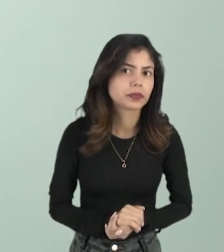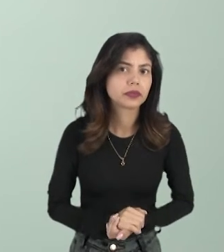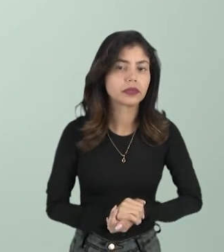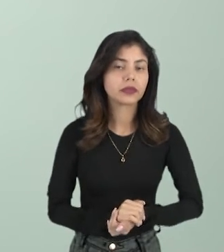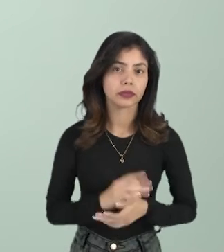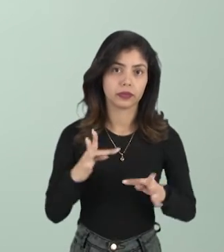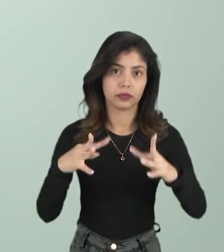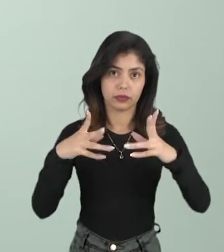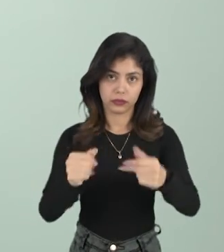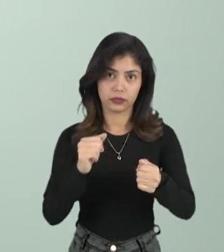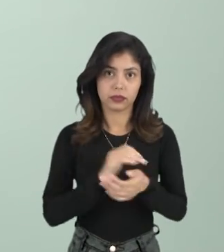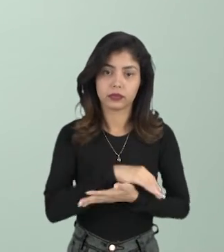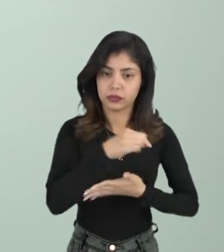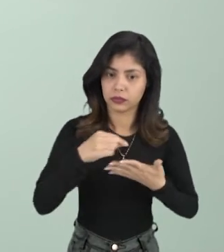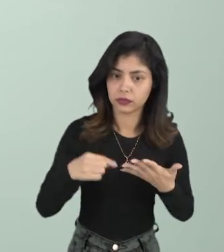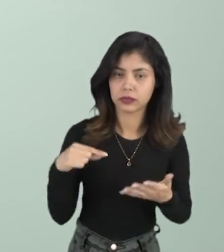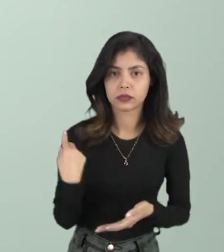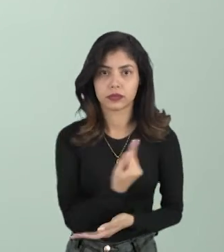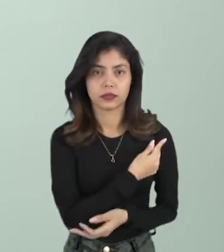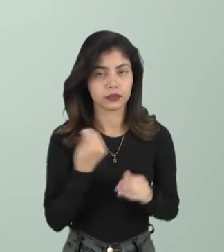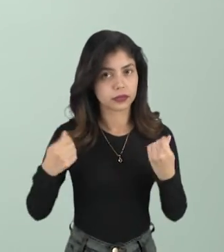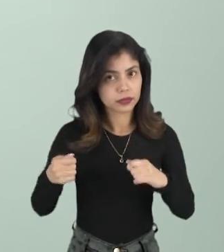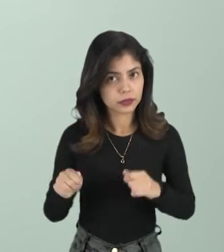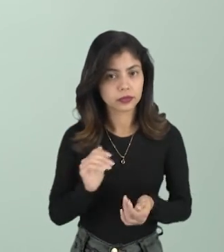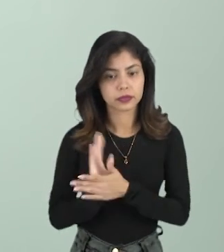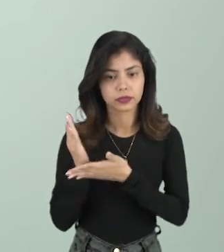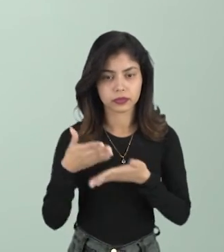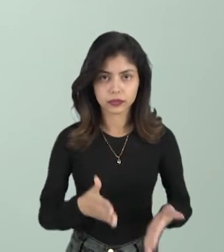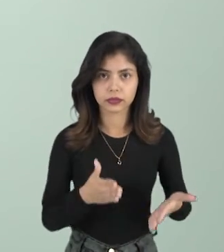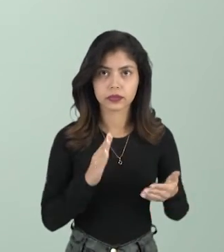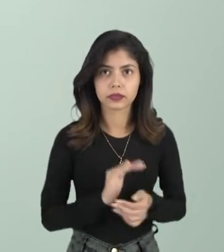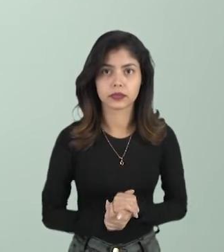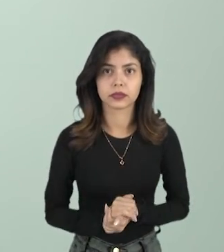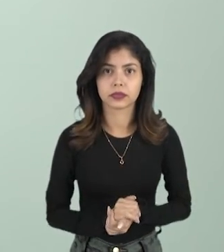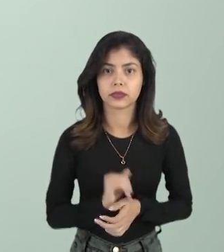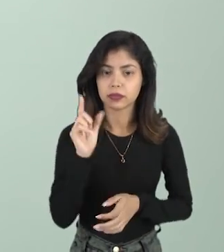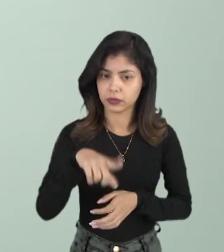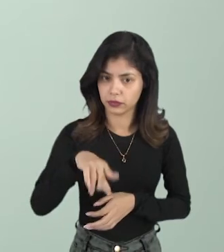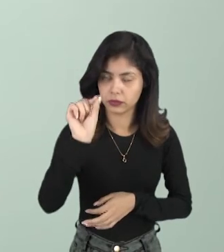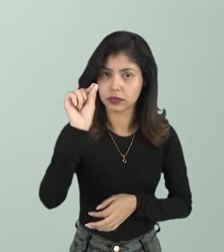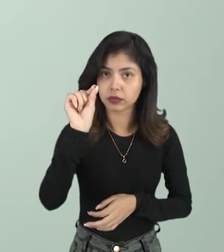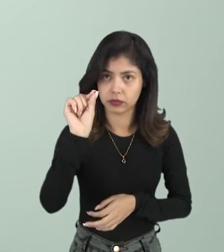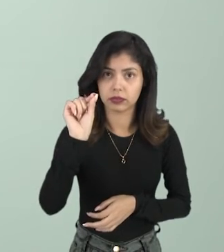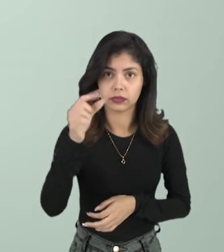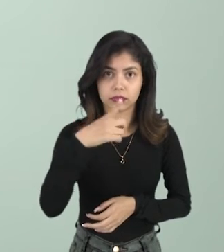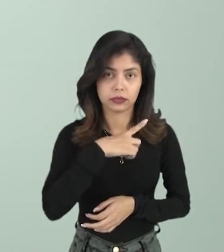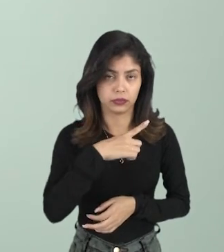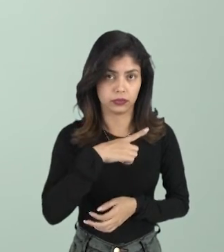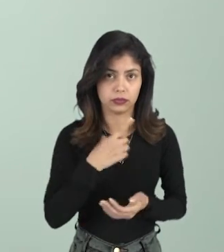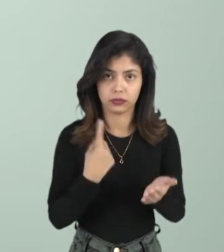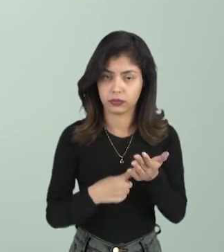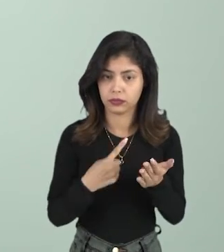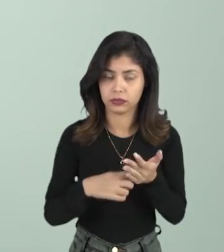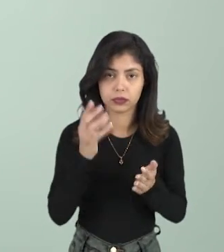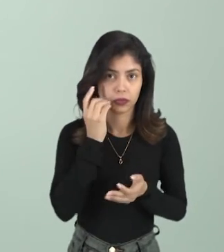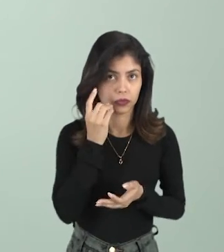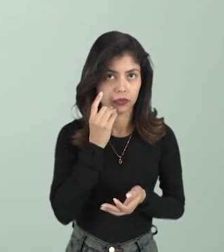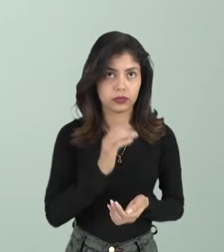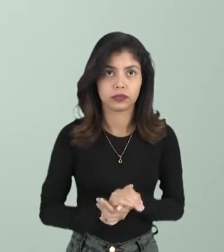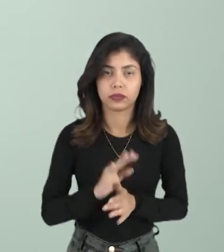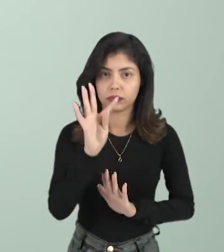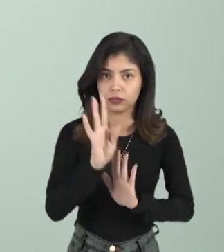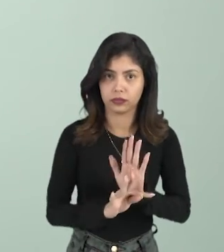Porque todos os elementos que nós precisamos para chegar à alternativa correta estão contidos